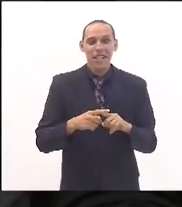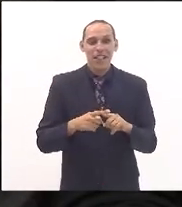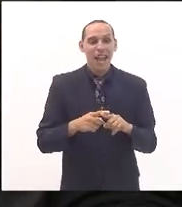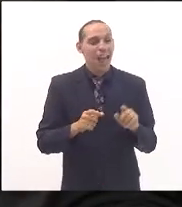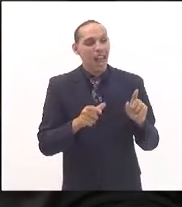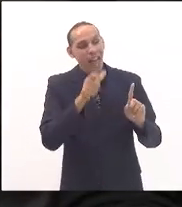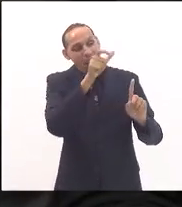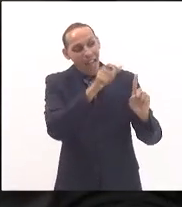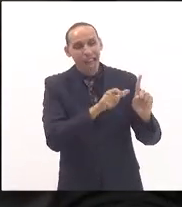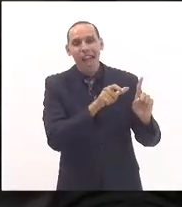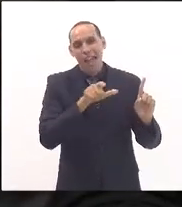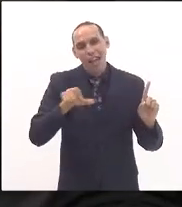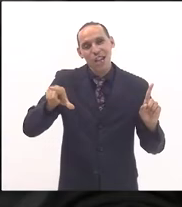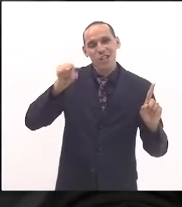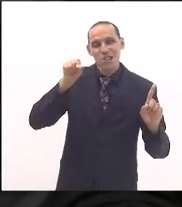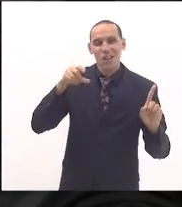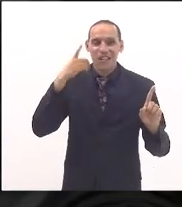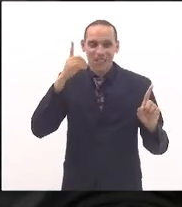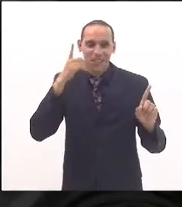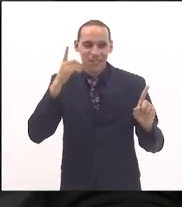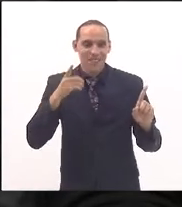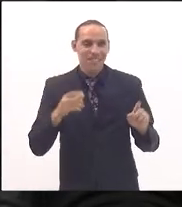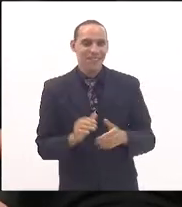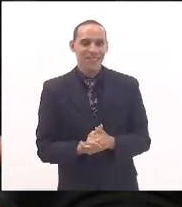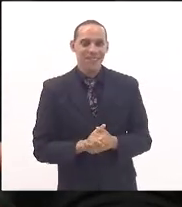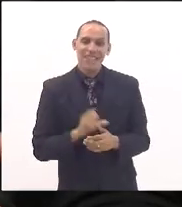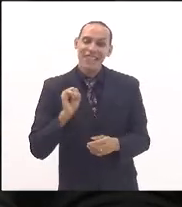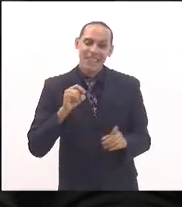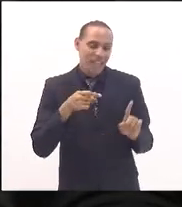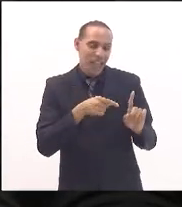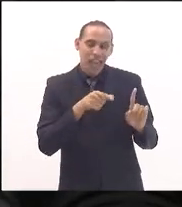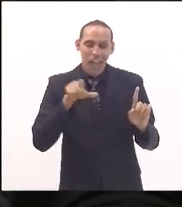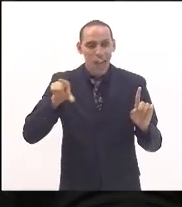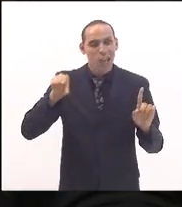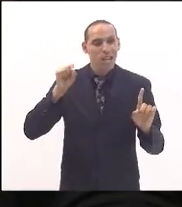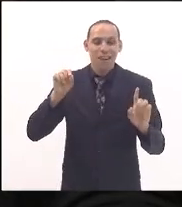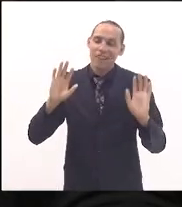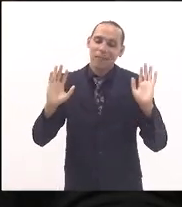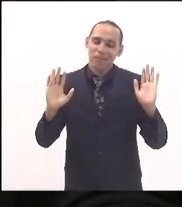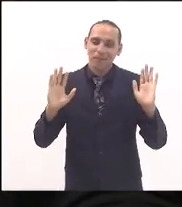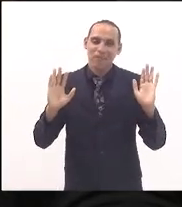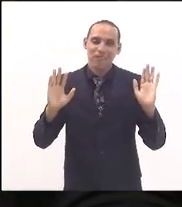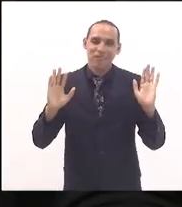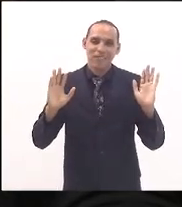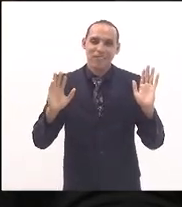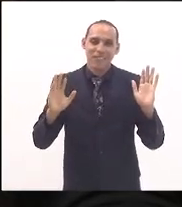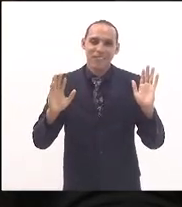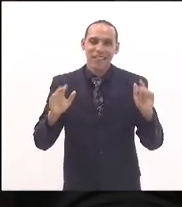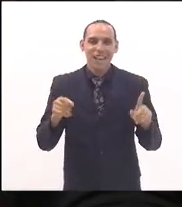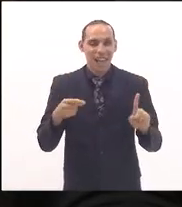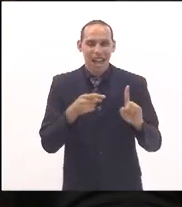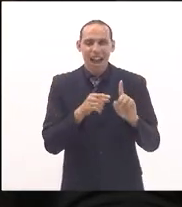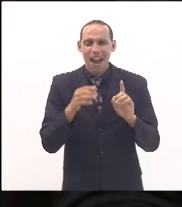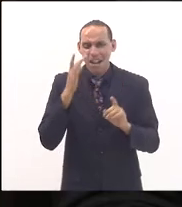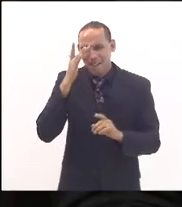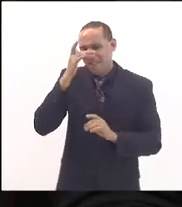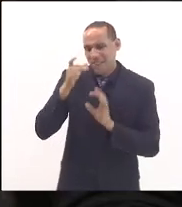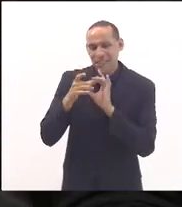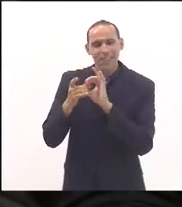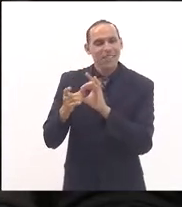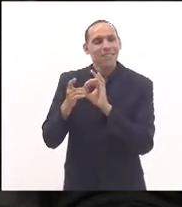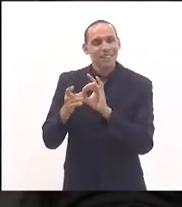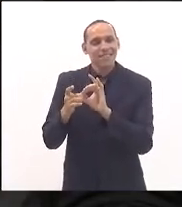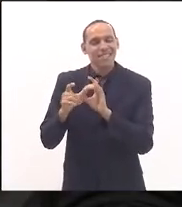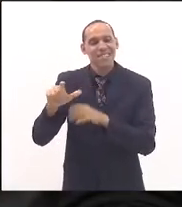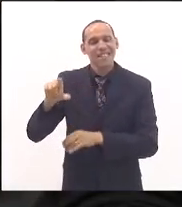escolha foi ela se ela fez a escolha função da sua fidelidade do